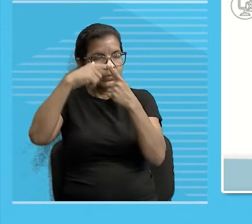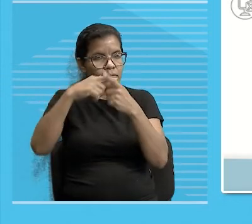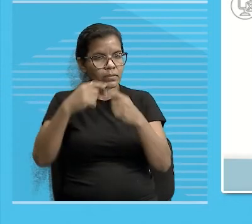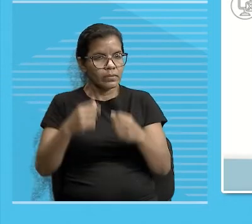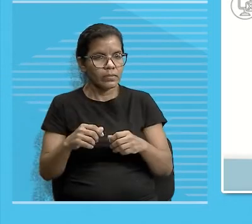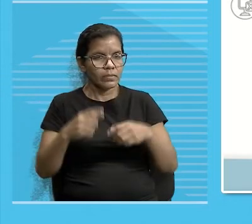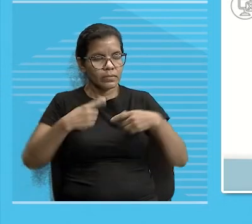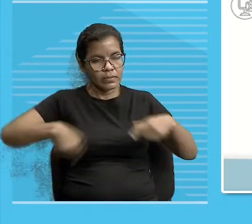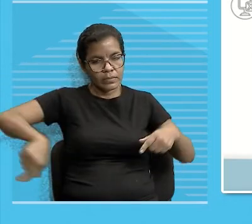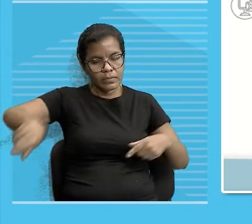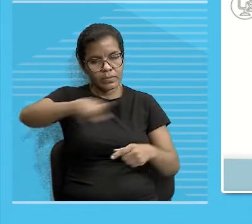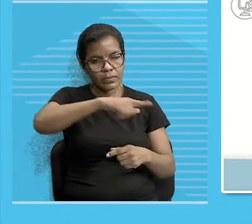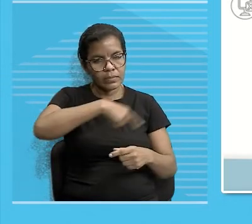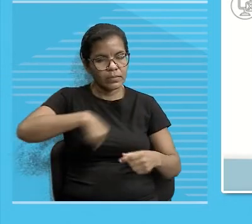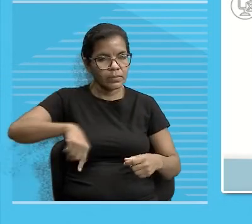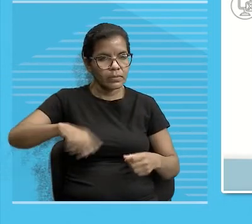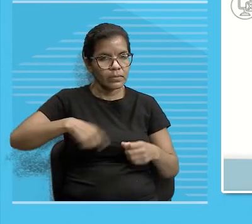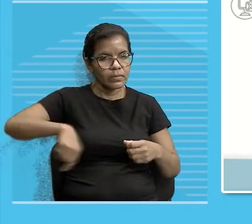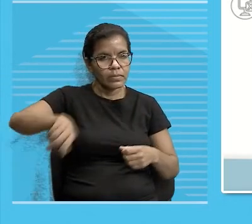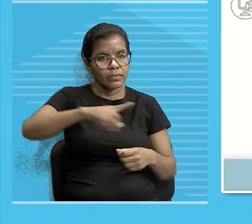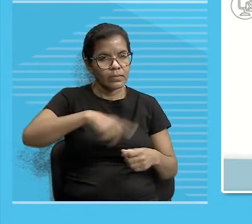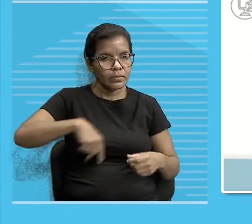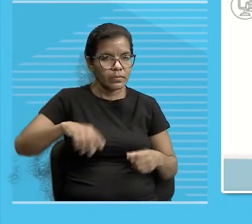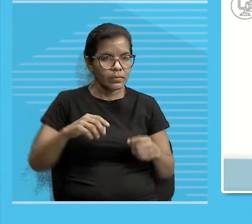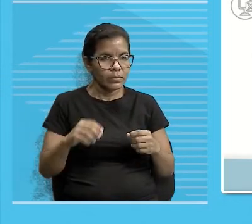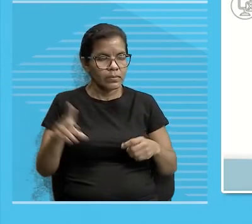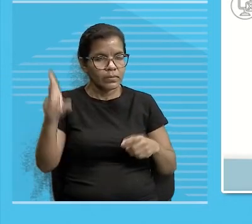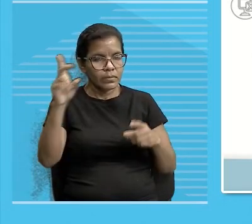formato circular, onde todos os deuses